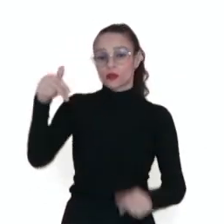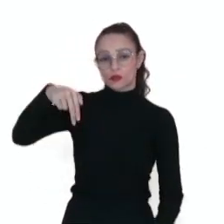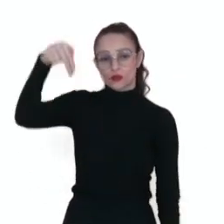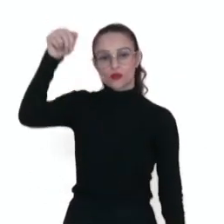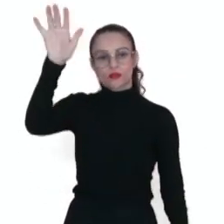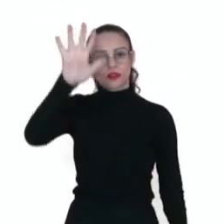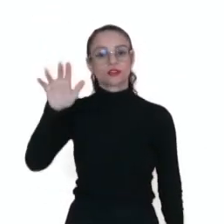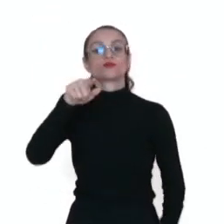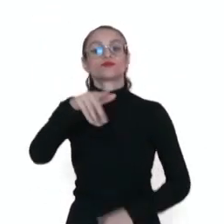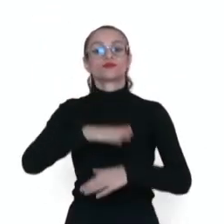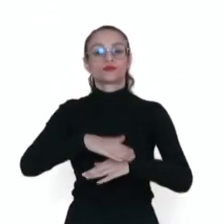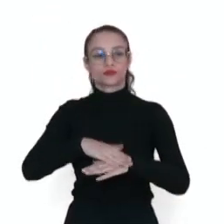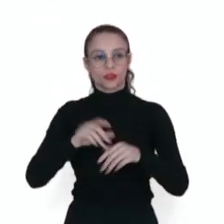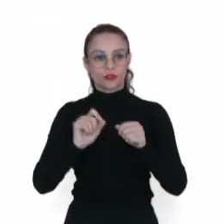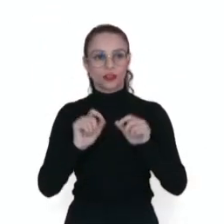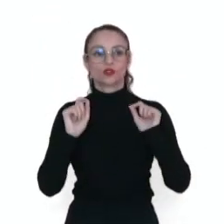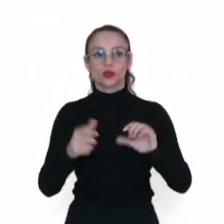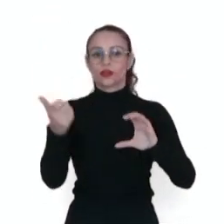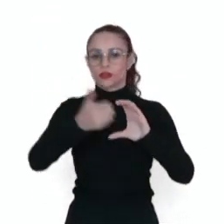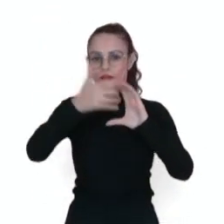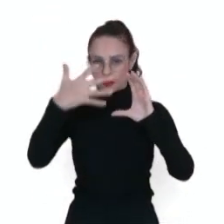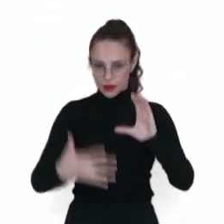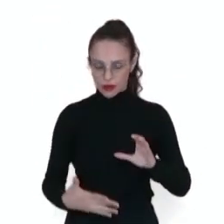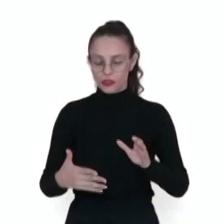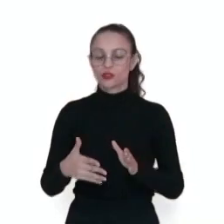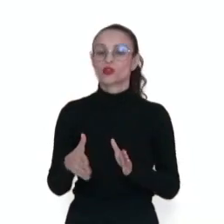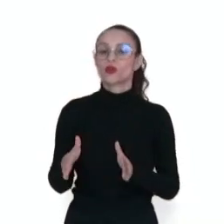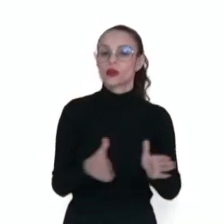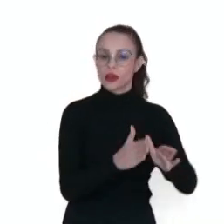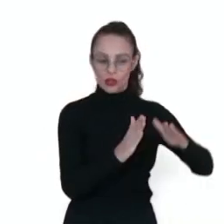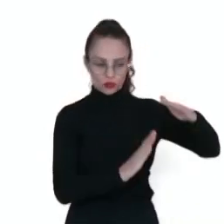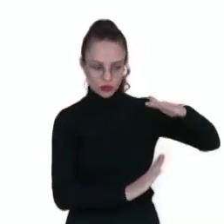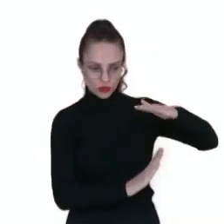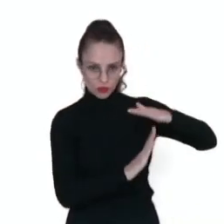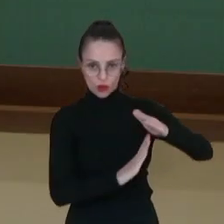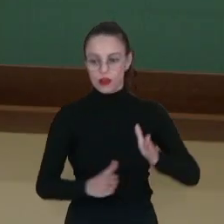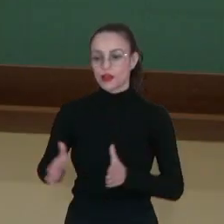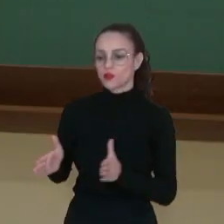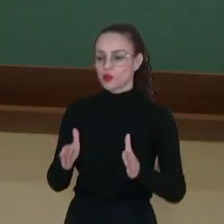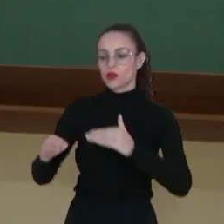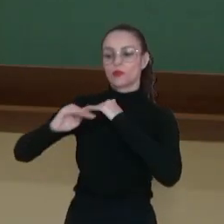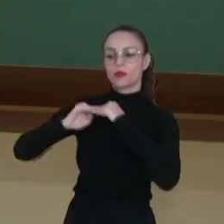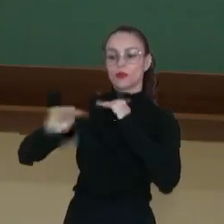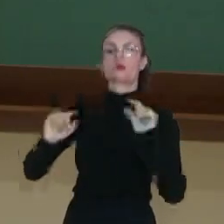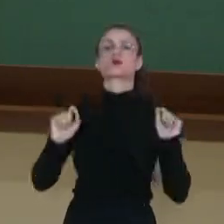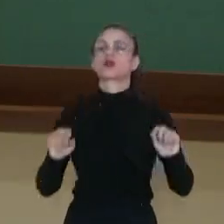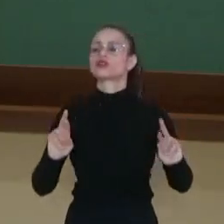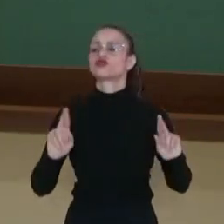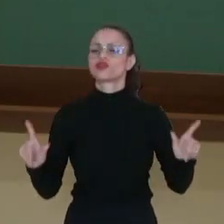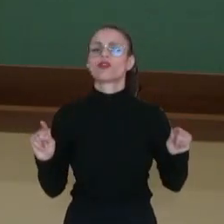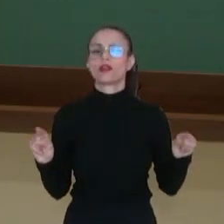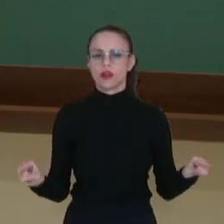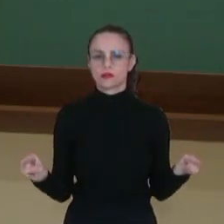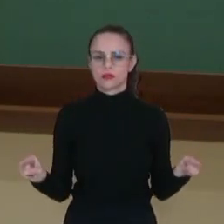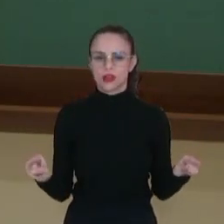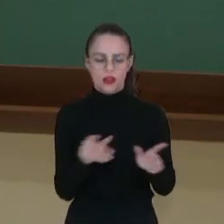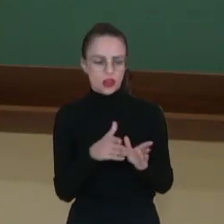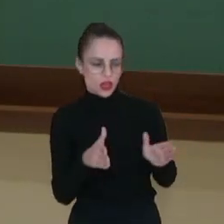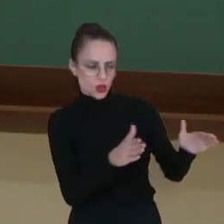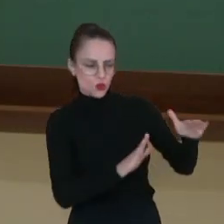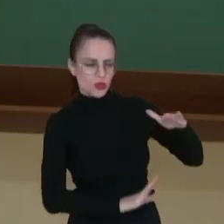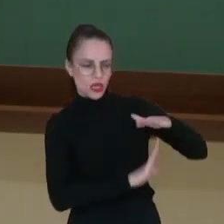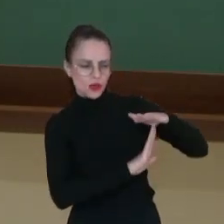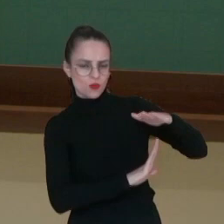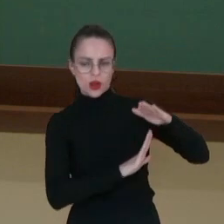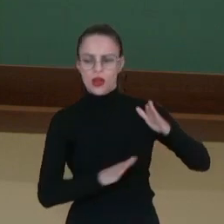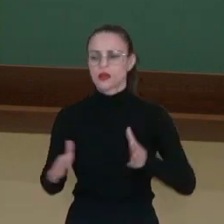é que vocês vão fazer? Caracterizar um rio temporário e um rio permanente. Então, qual é a diferença quando eu digo rio temporário